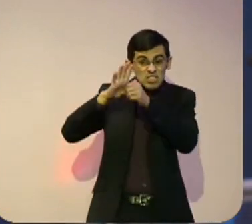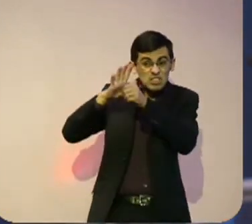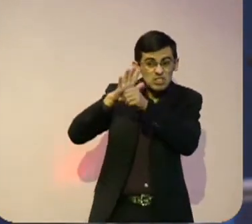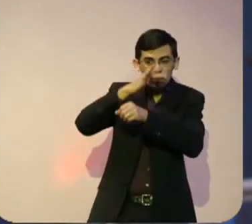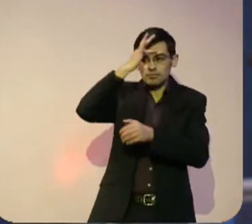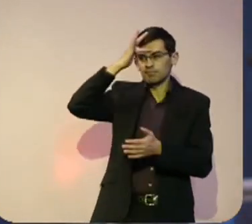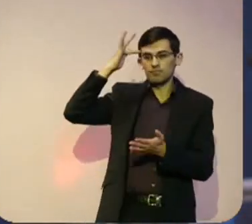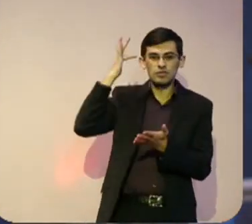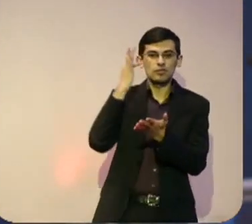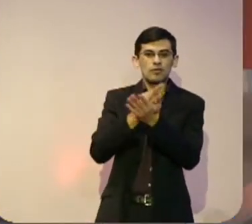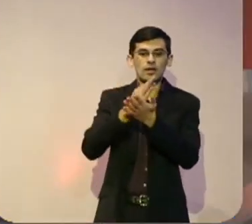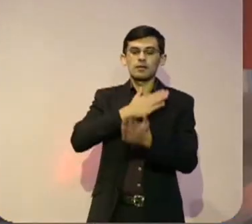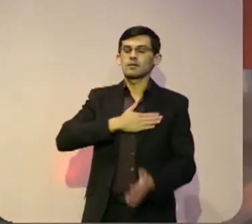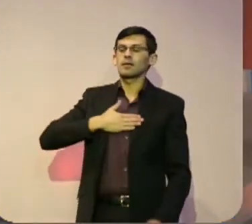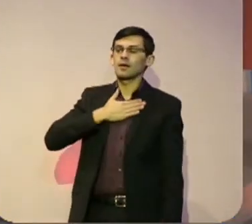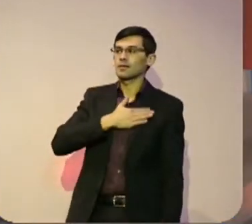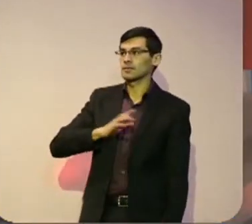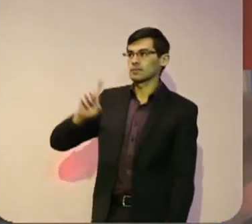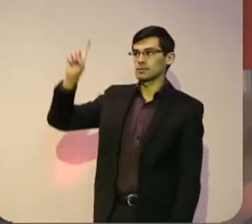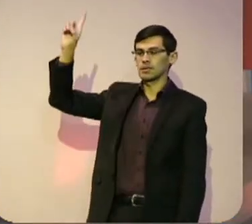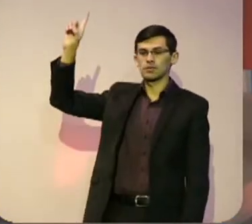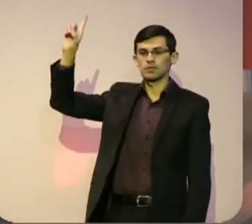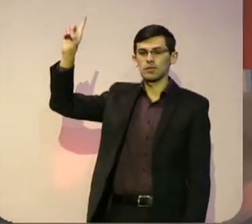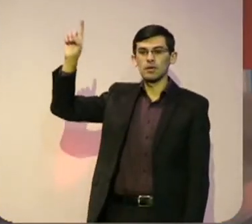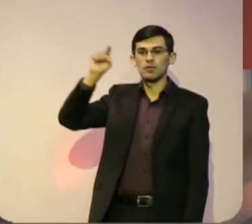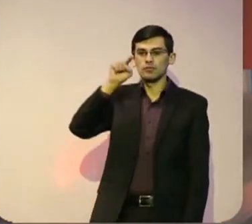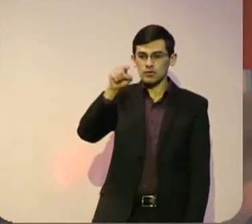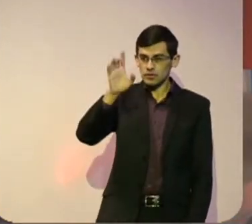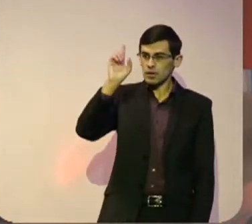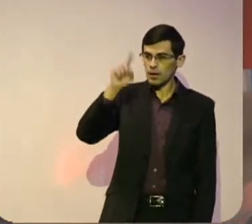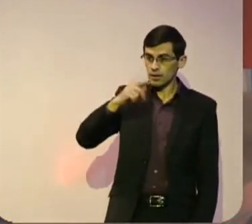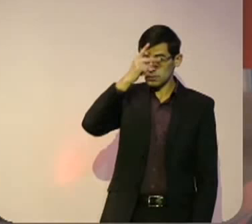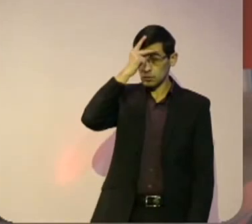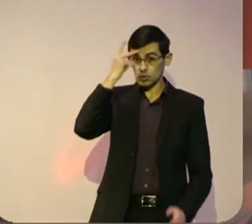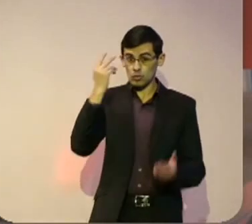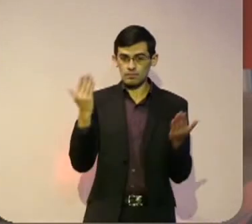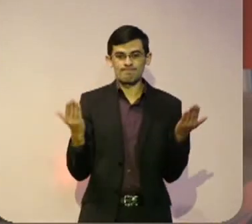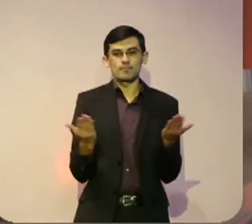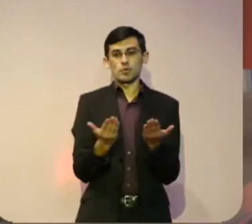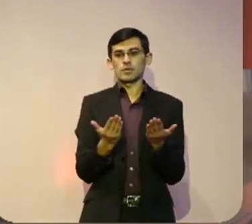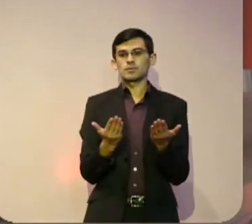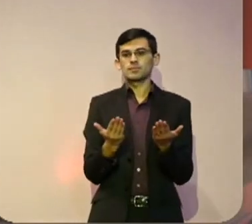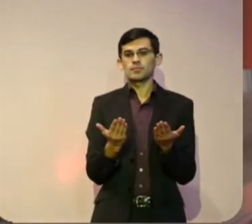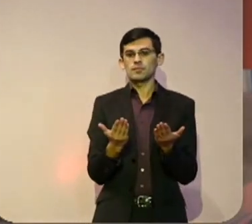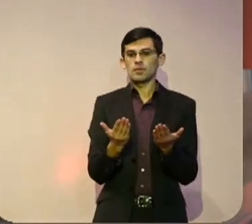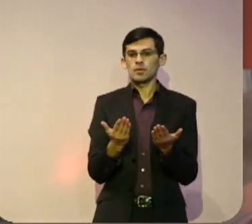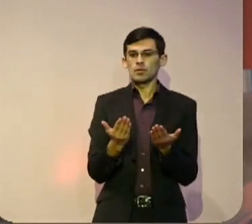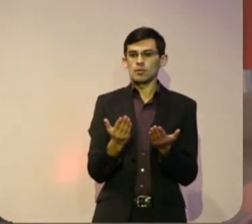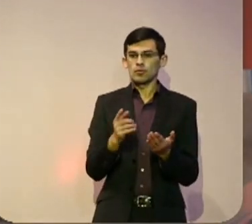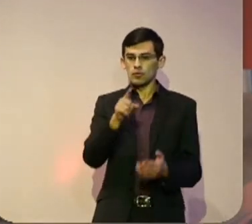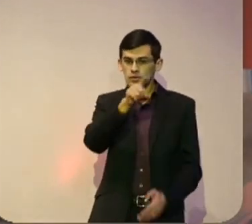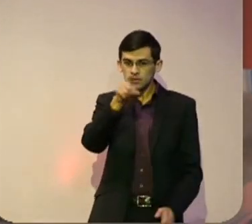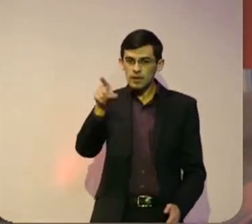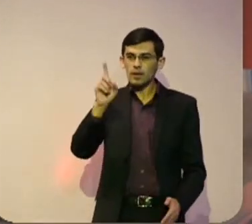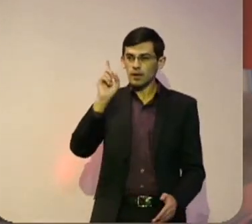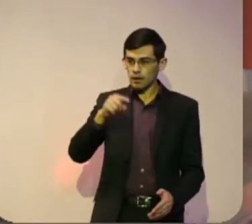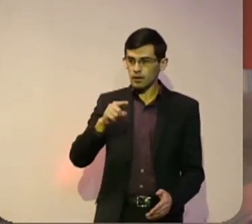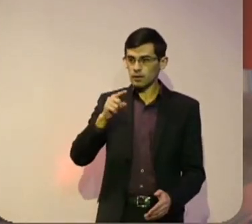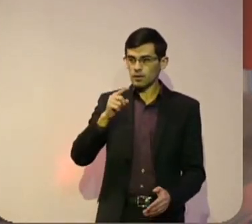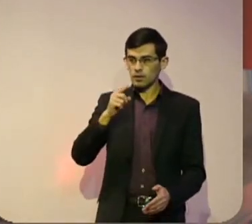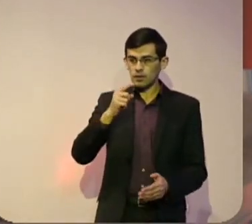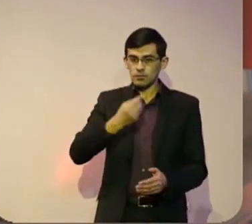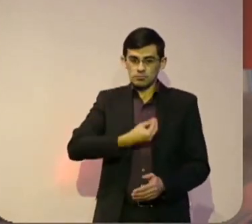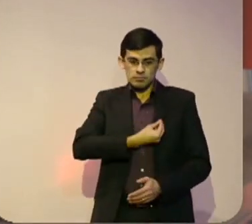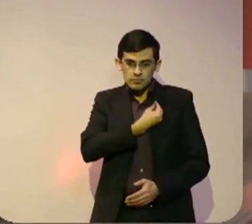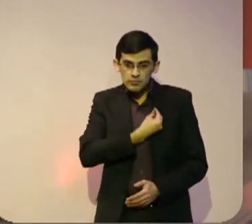de fé que agradam a Ele. Você é essa pessoa hoje? Você é essa pessoa?